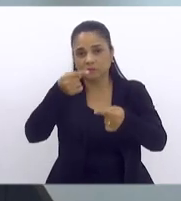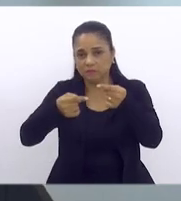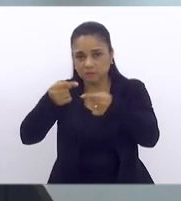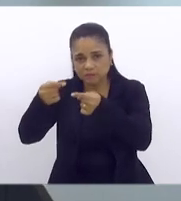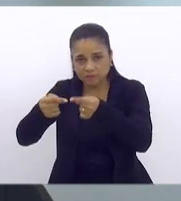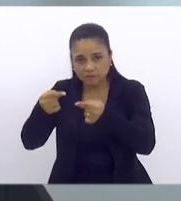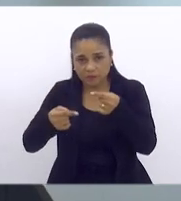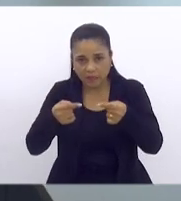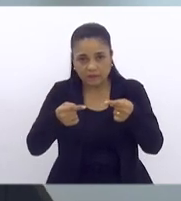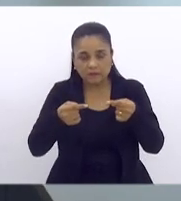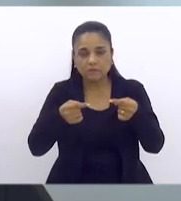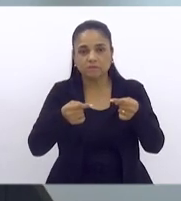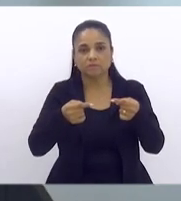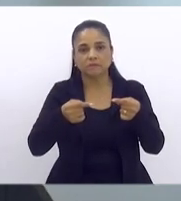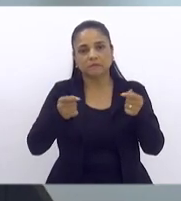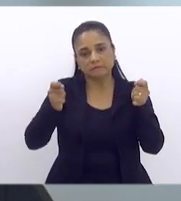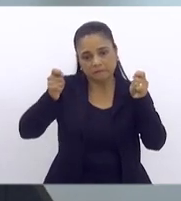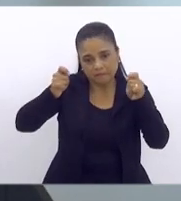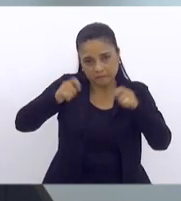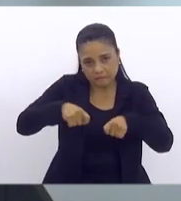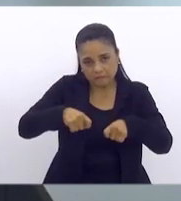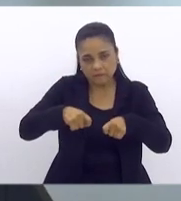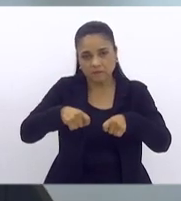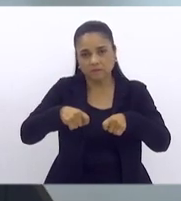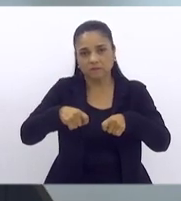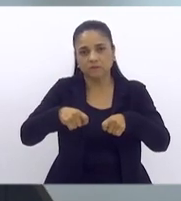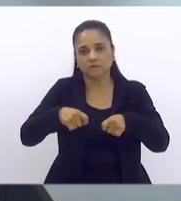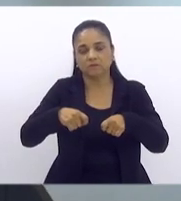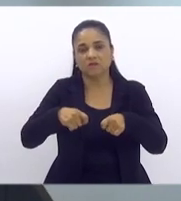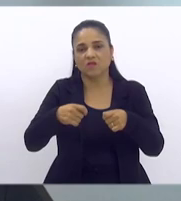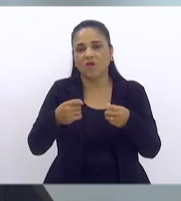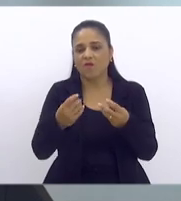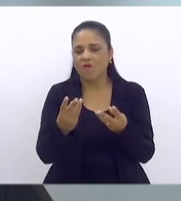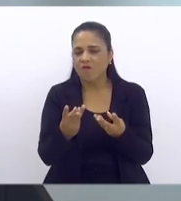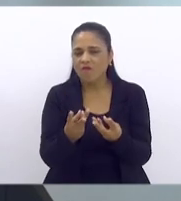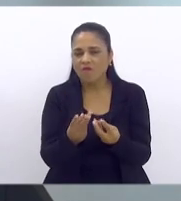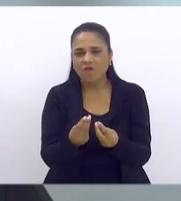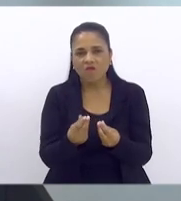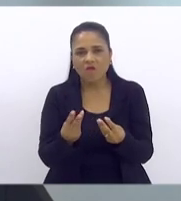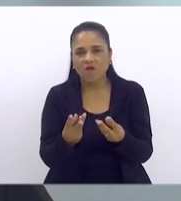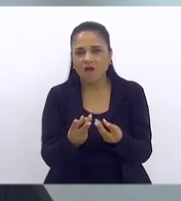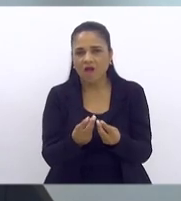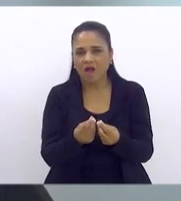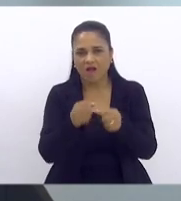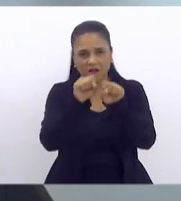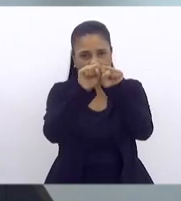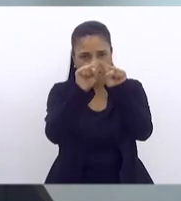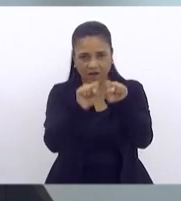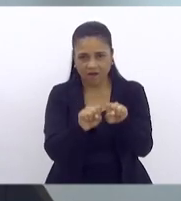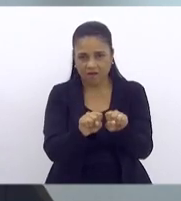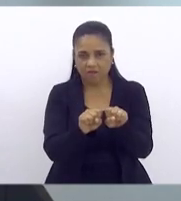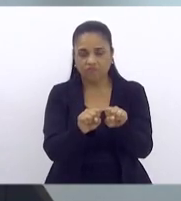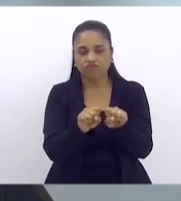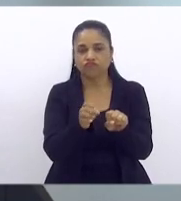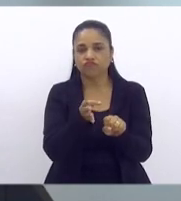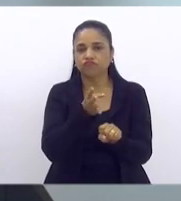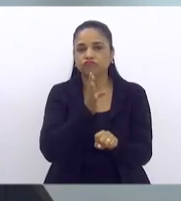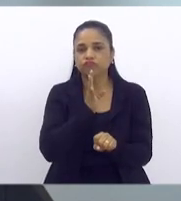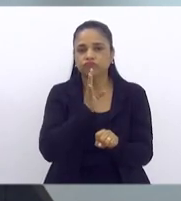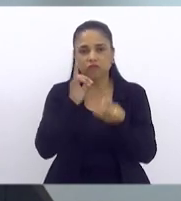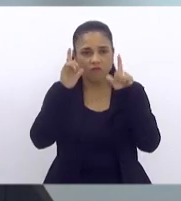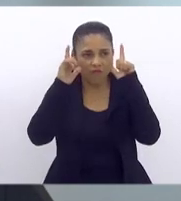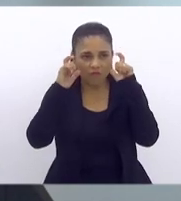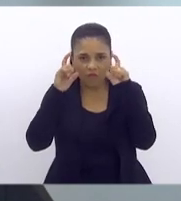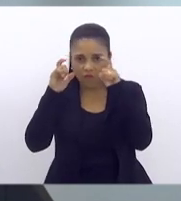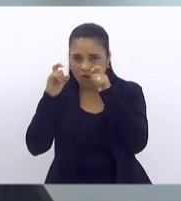levem em consideração a fragilidade, inclusive, desse sistema de reconhecimento fotográfico,